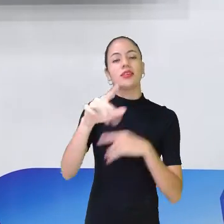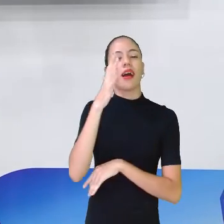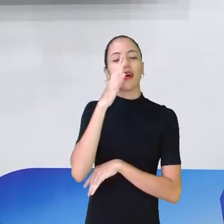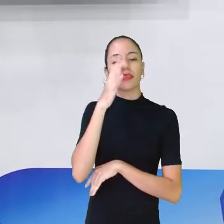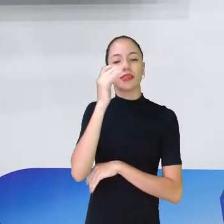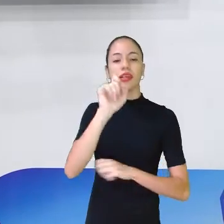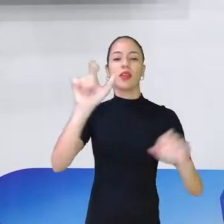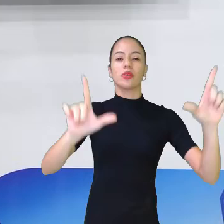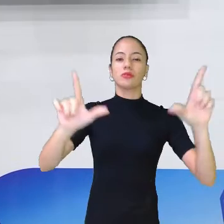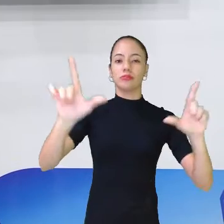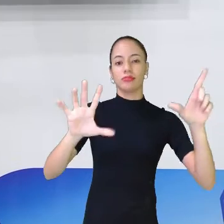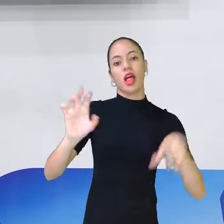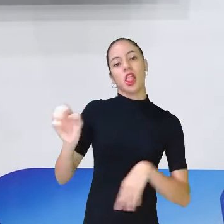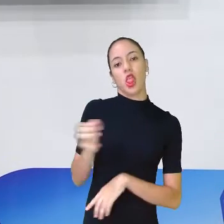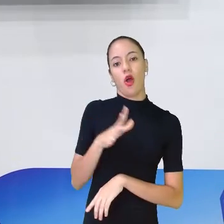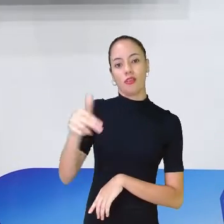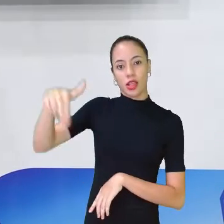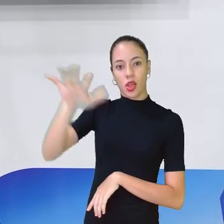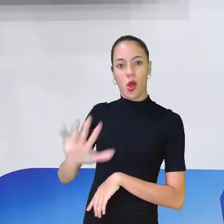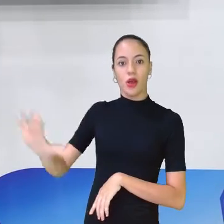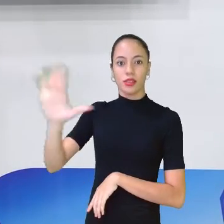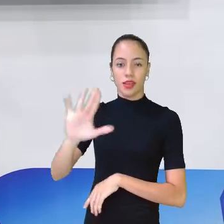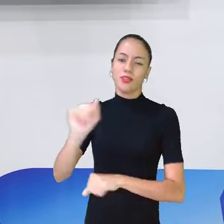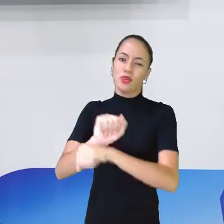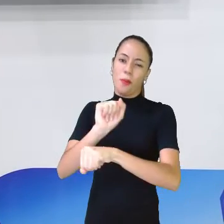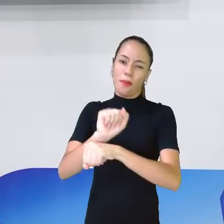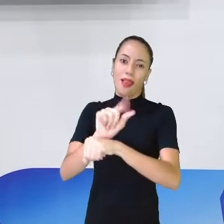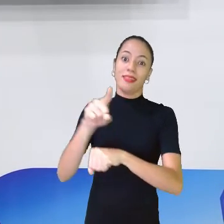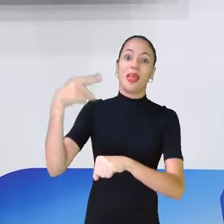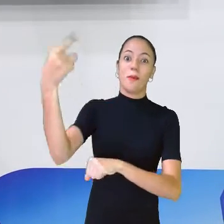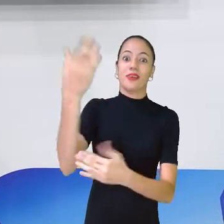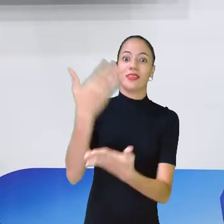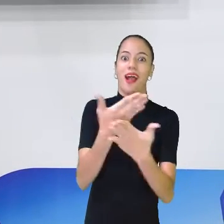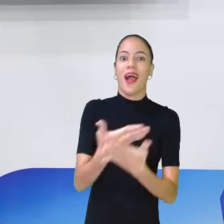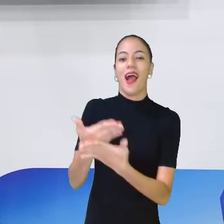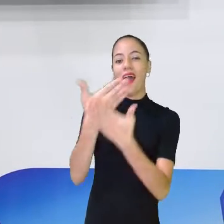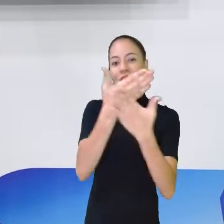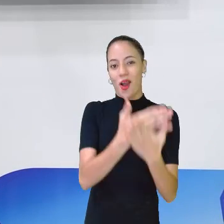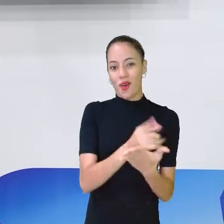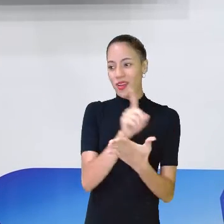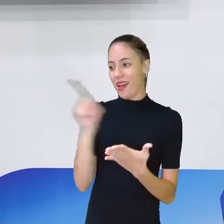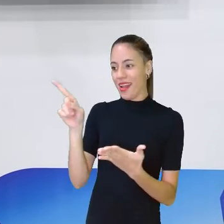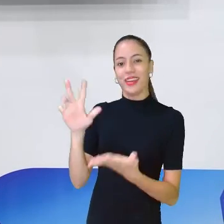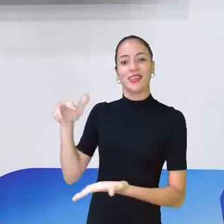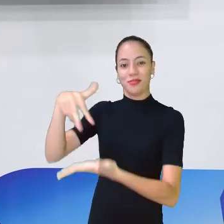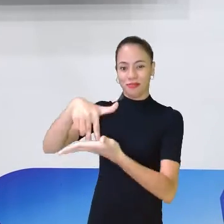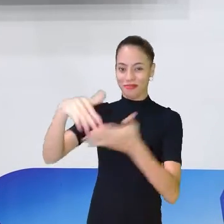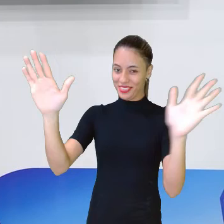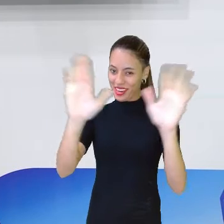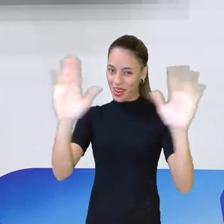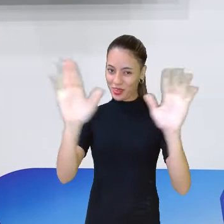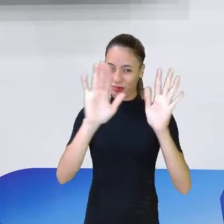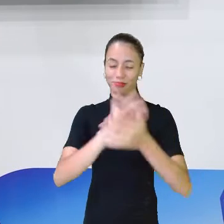módulo 2 com ele ali, viu? É. Fica aguardando aí que ele chega já já na sua tela. Tchau, pessoal.